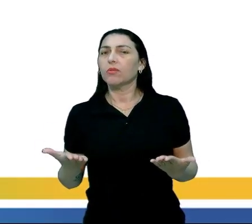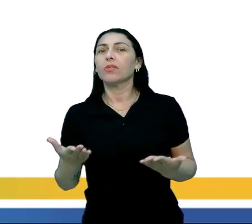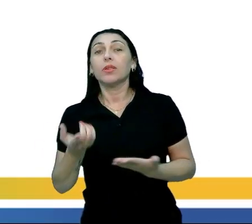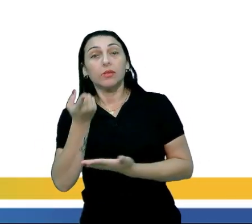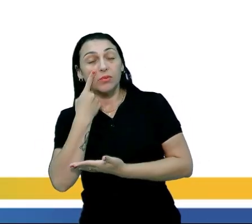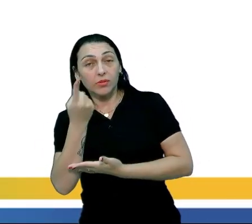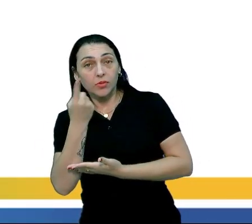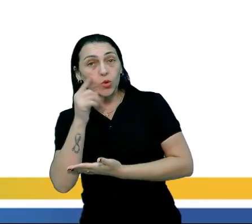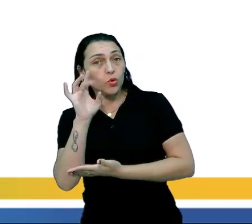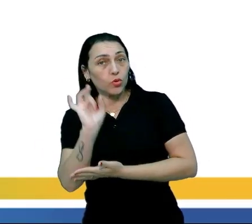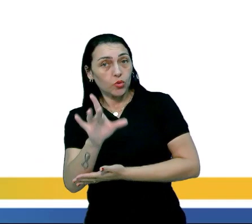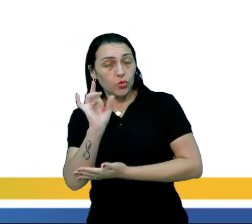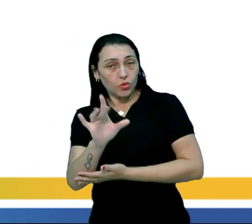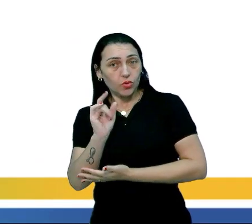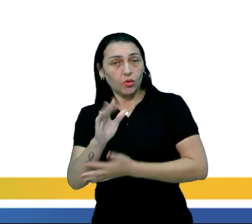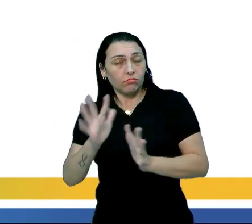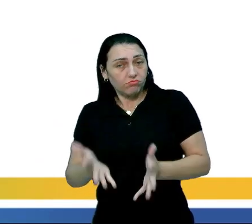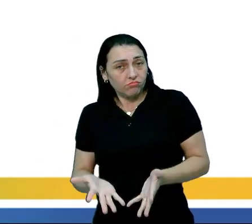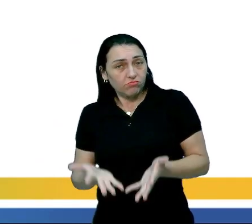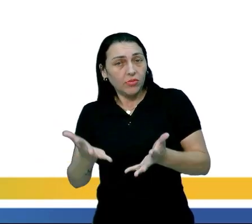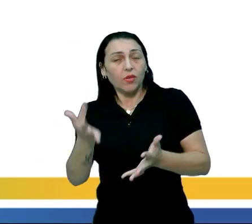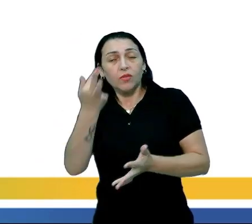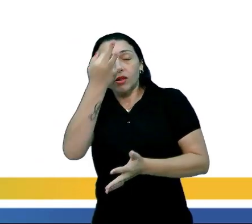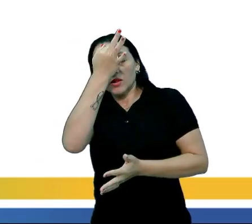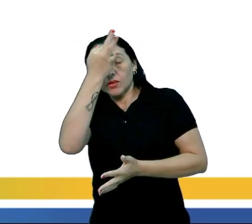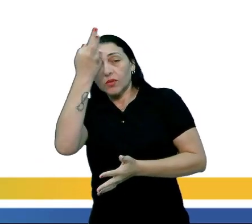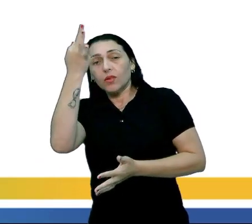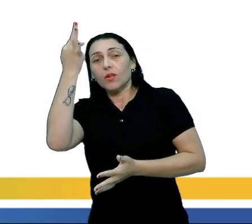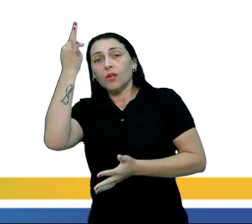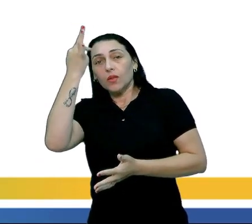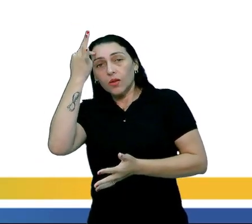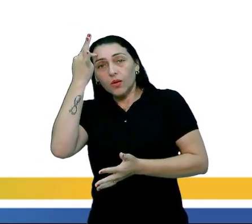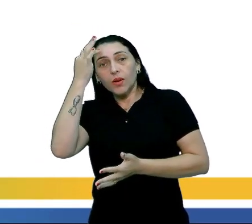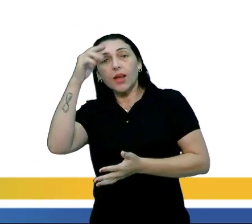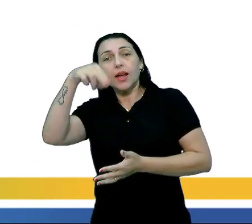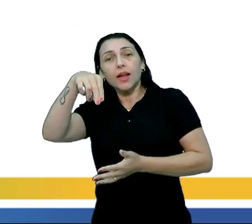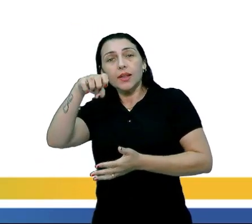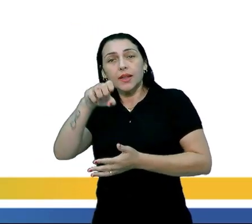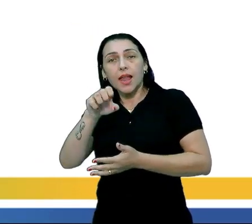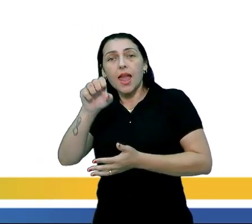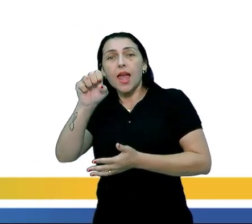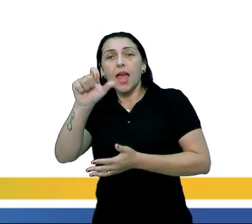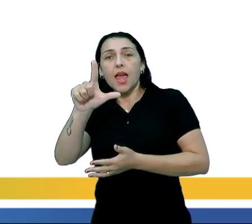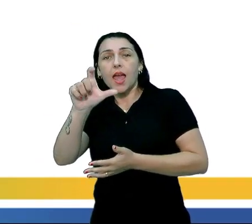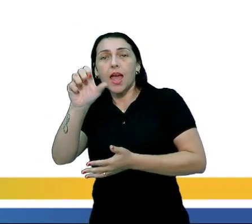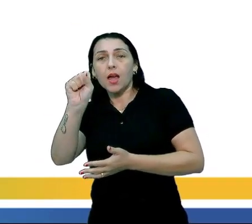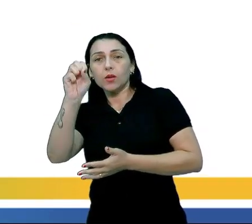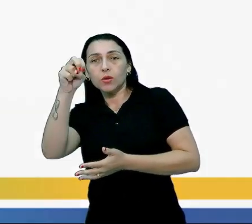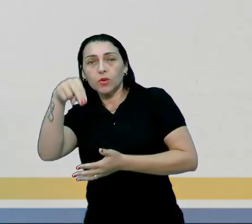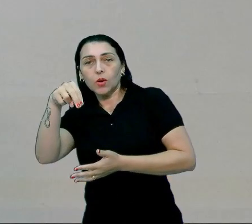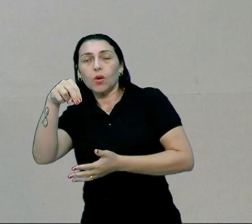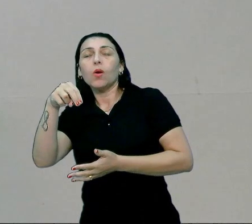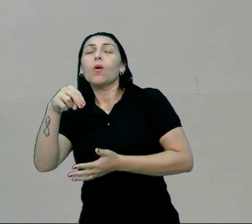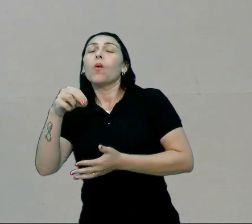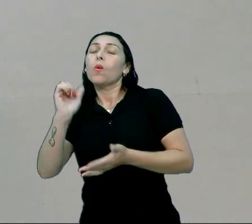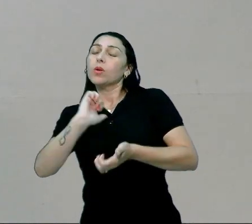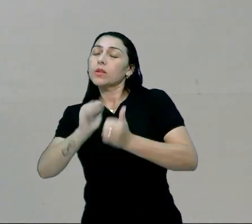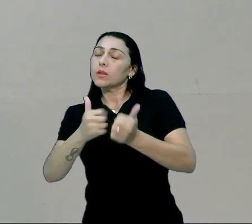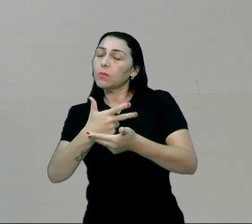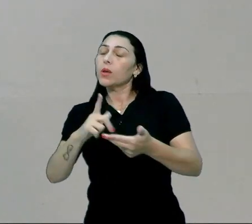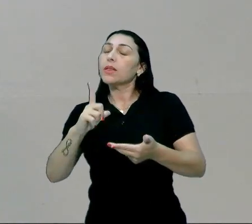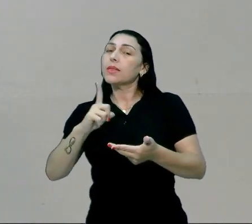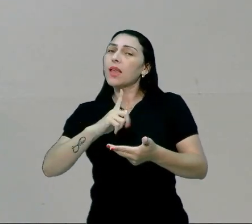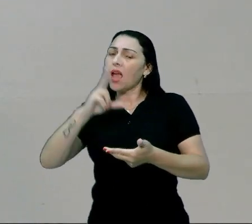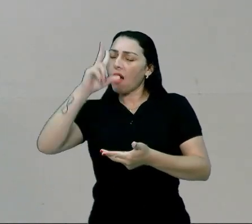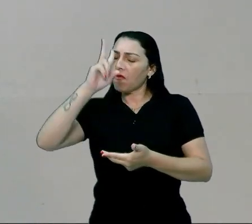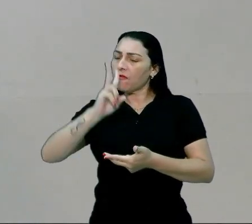aí, e só para aquele estímulo filosófico, Nelson Mandela, o esporte tem o poder de mudar o mundo, então